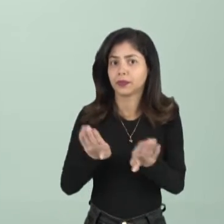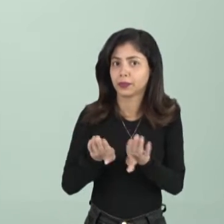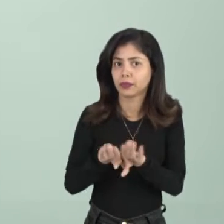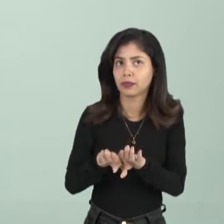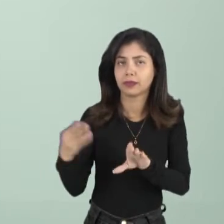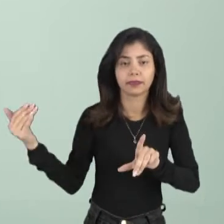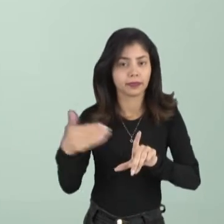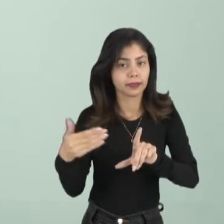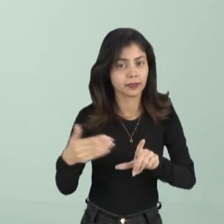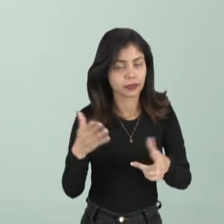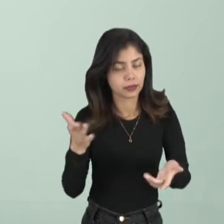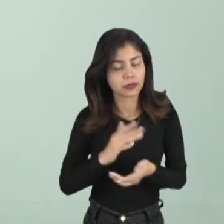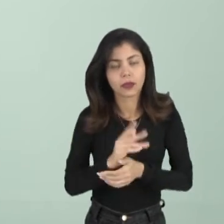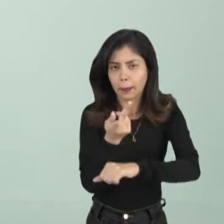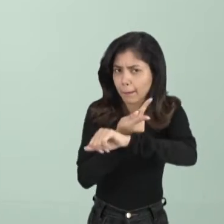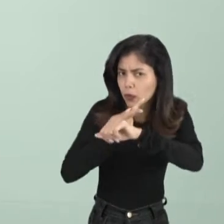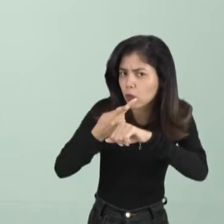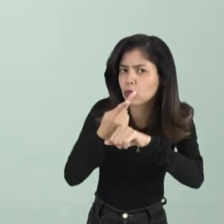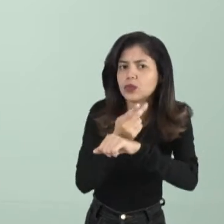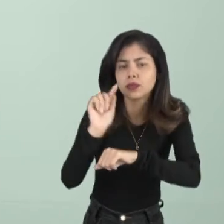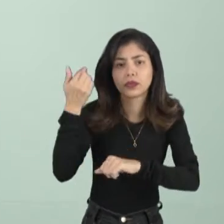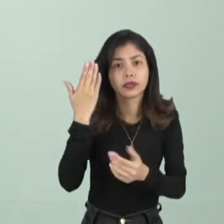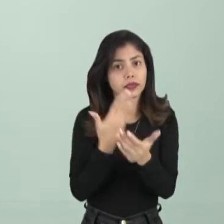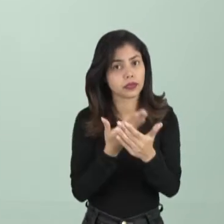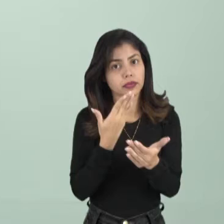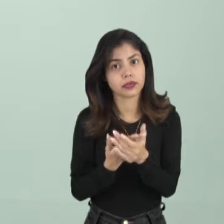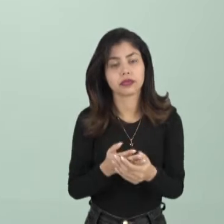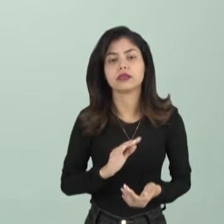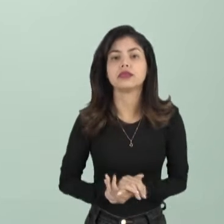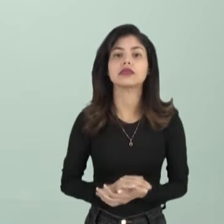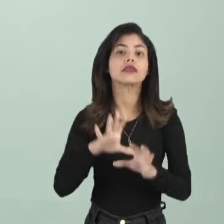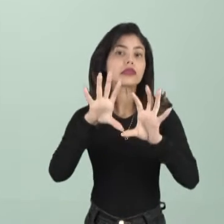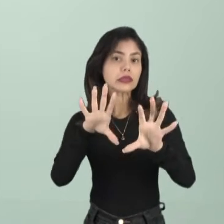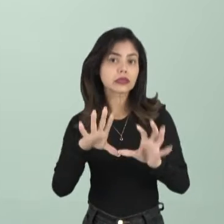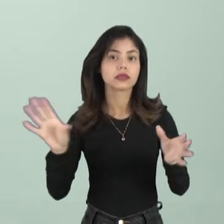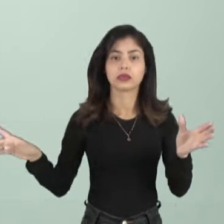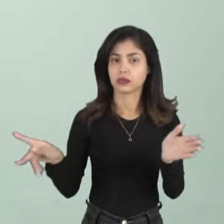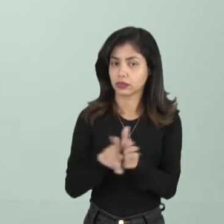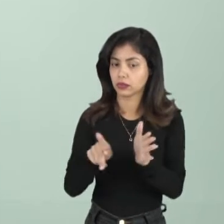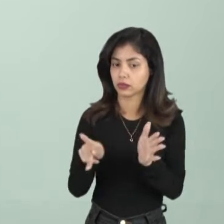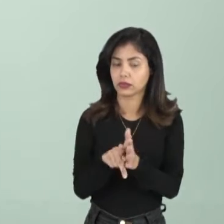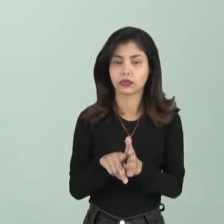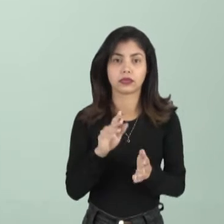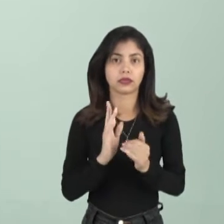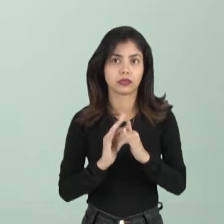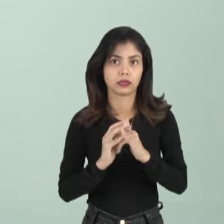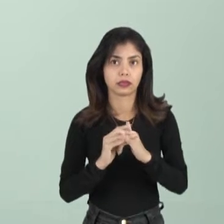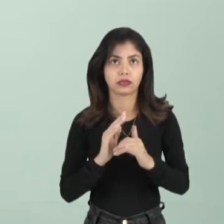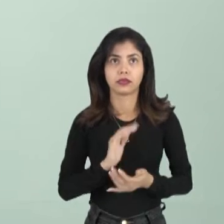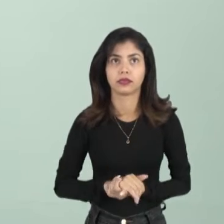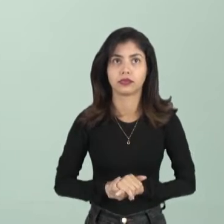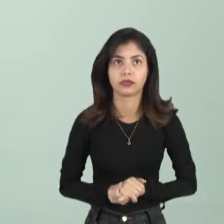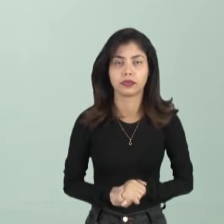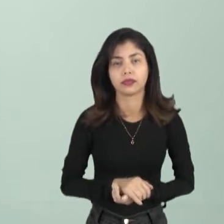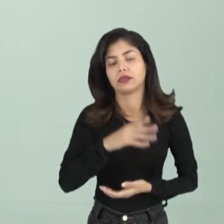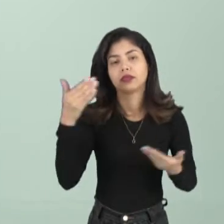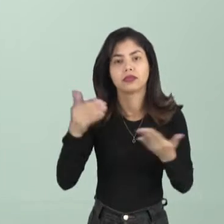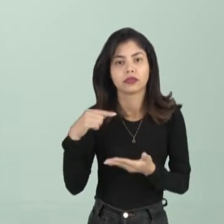nossa plataforma, procure lá as demais aulas, que estão aí hospedadas no YouTube. Hoje nós vamos